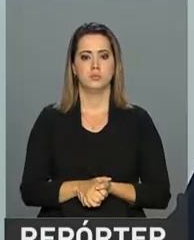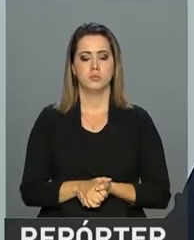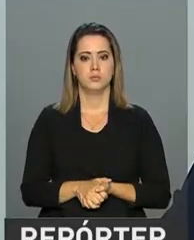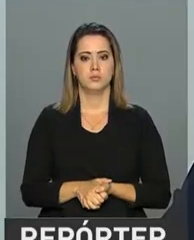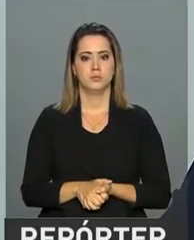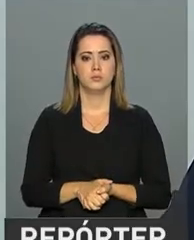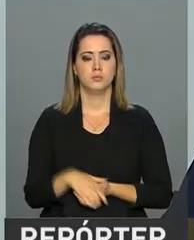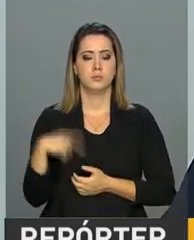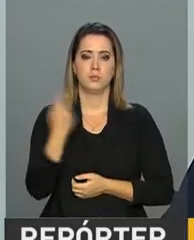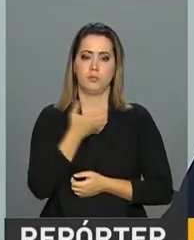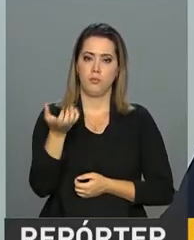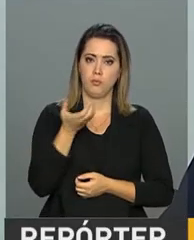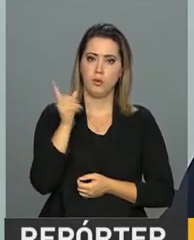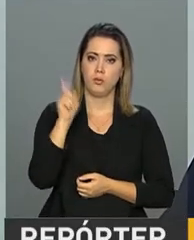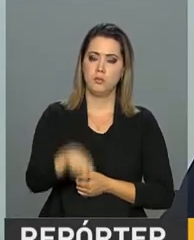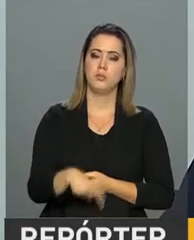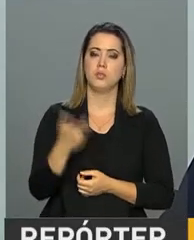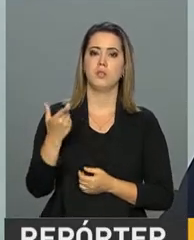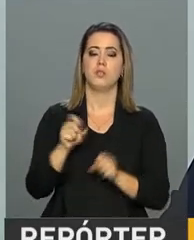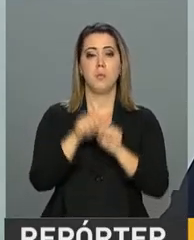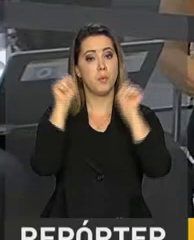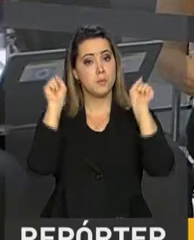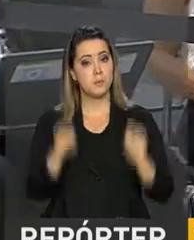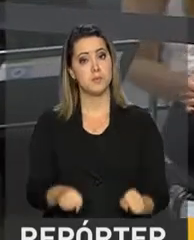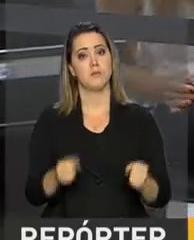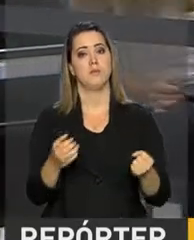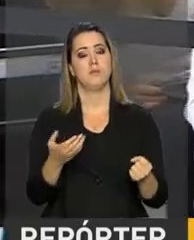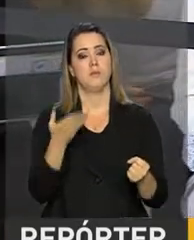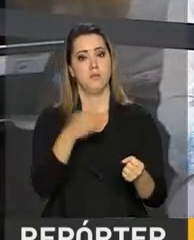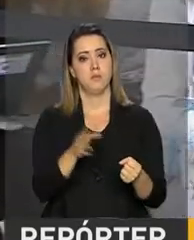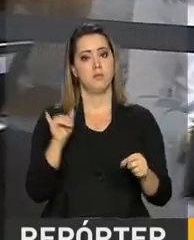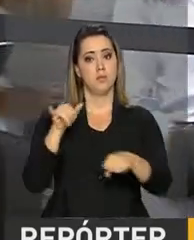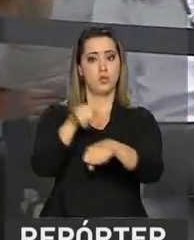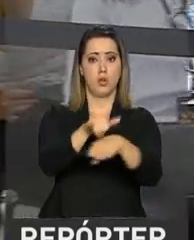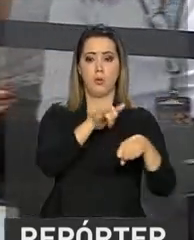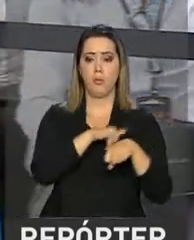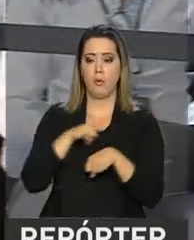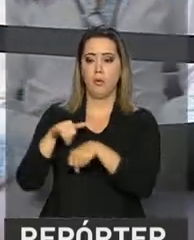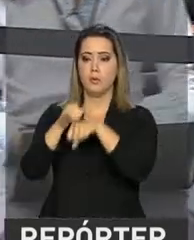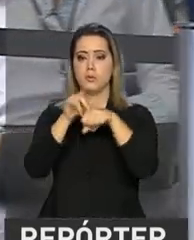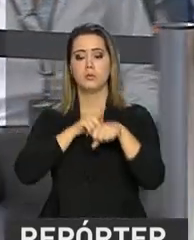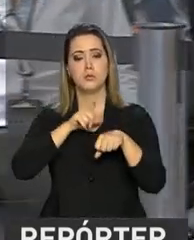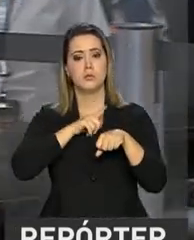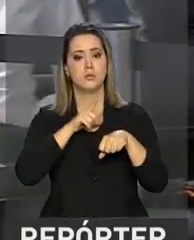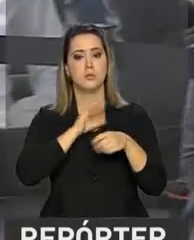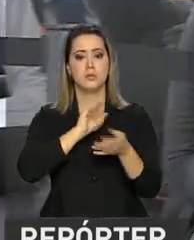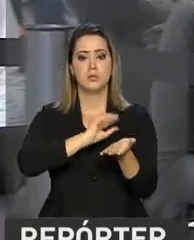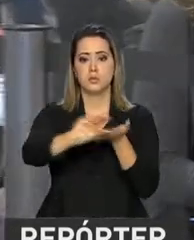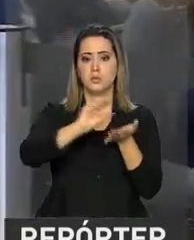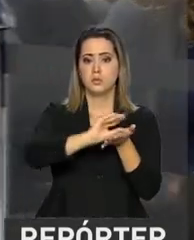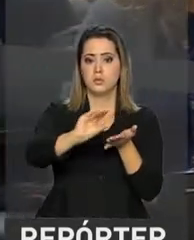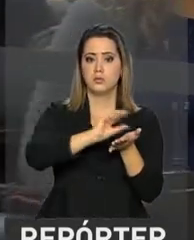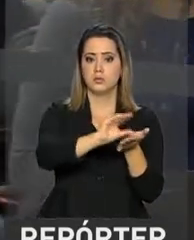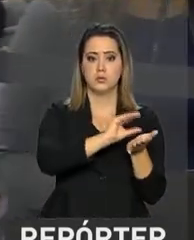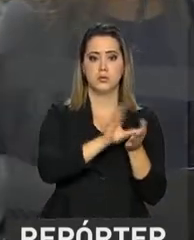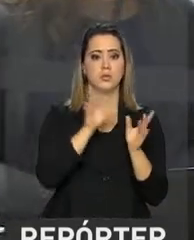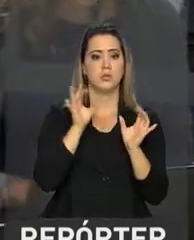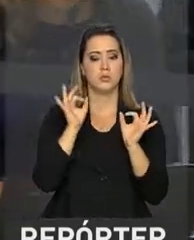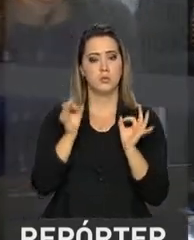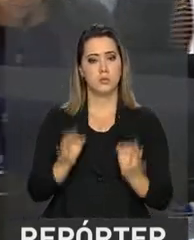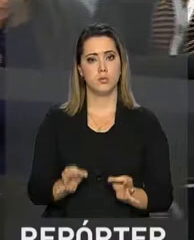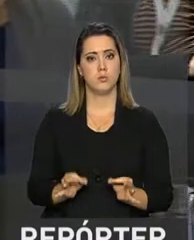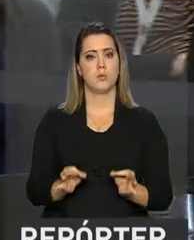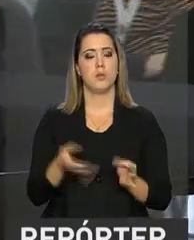o que nós queremos claro é um sistema não é é aeroportuário que tenha investimento teja apto